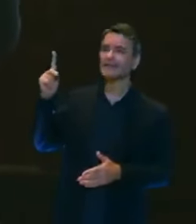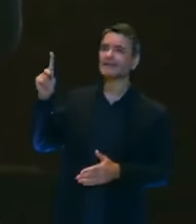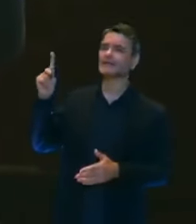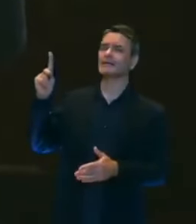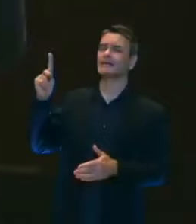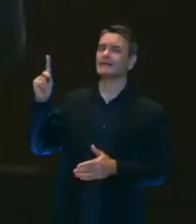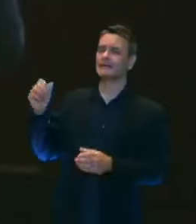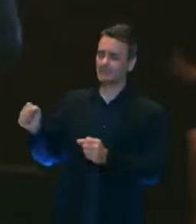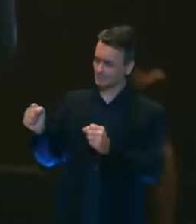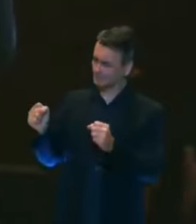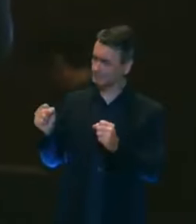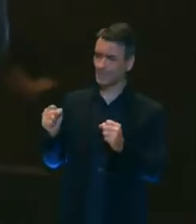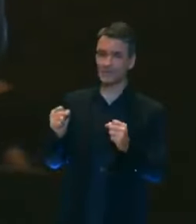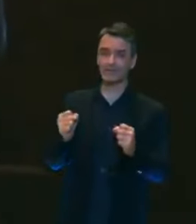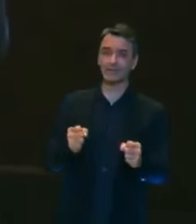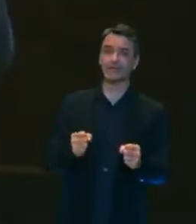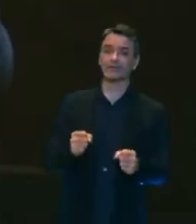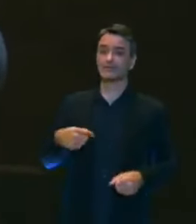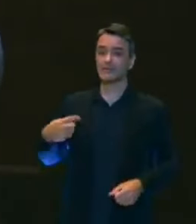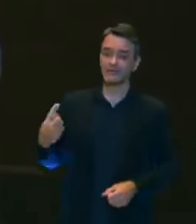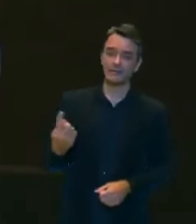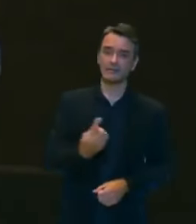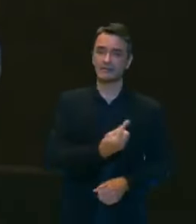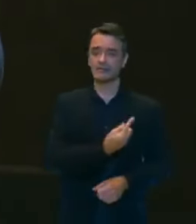realidades novas na nossa vida.